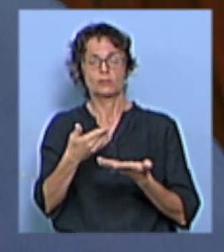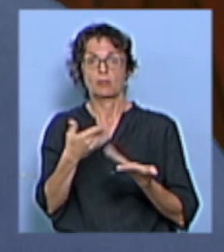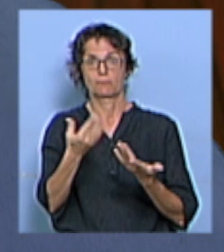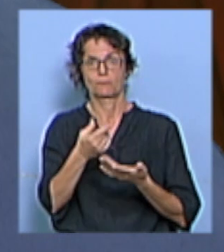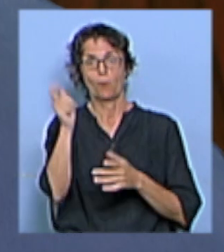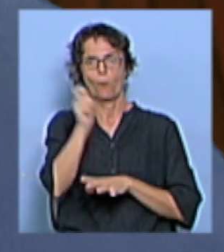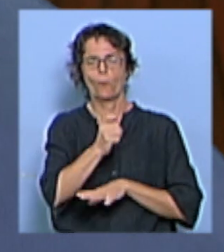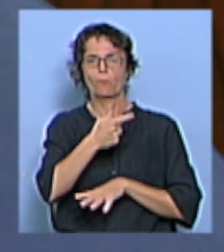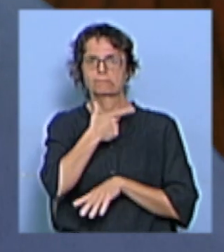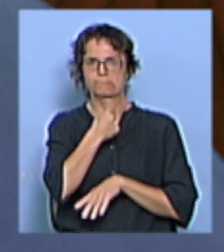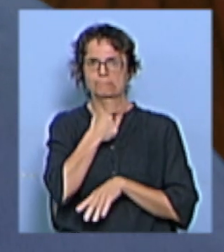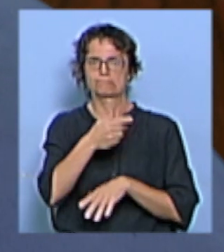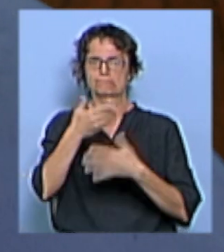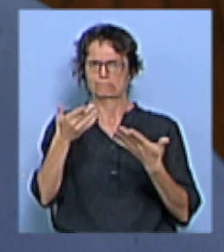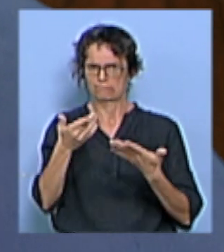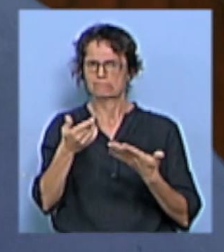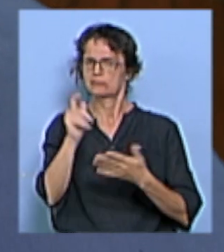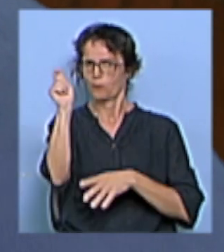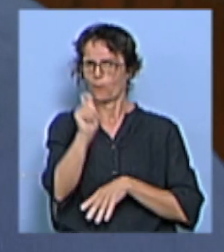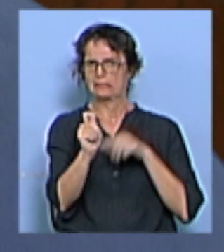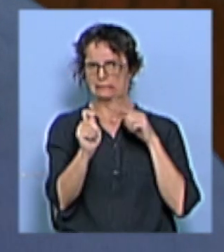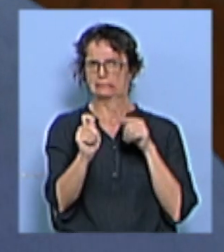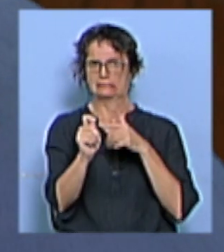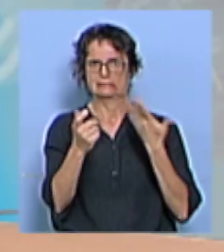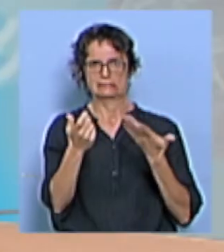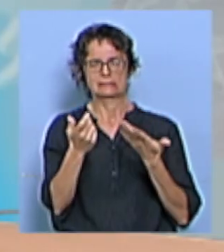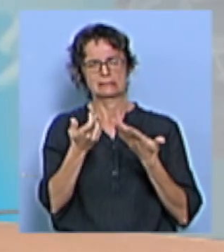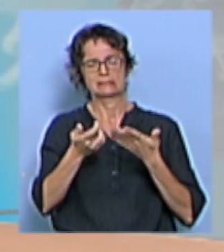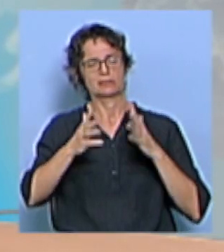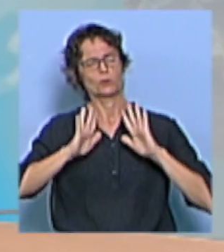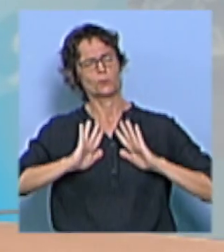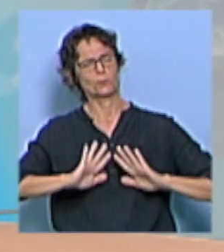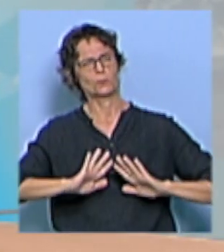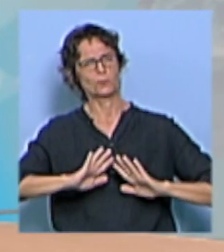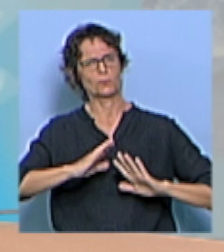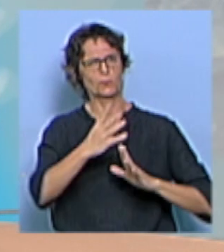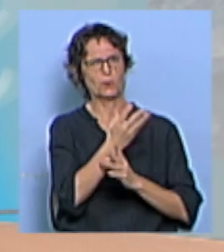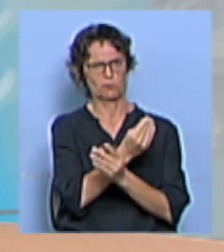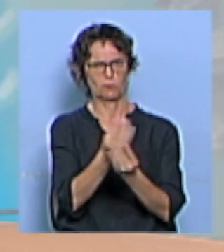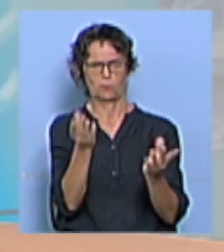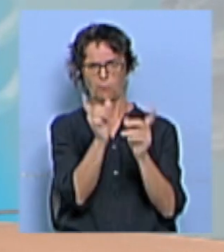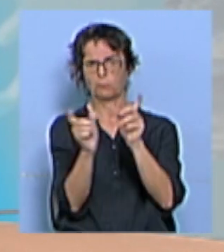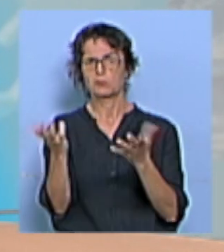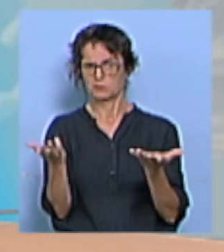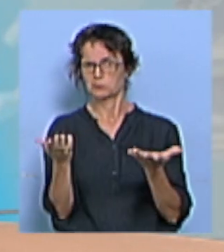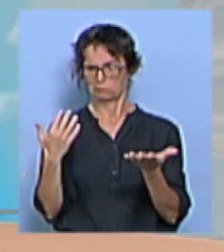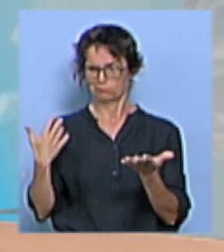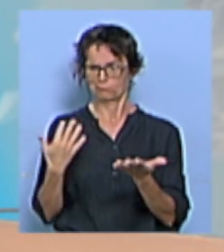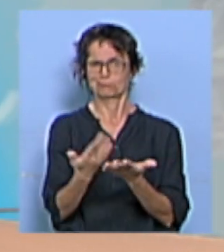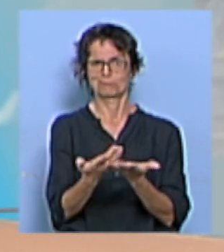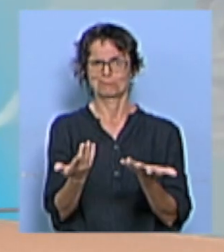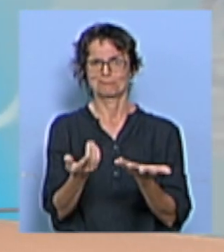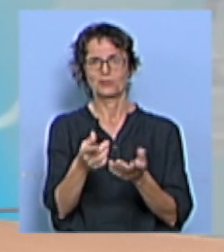como tal, é um mês tradicionalmente reservado ao descanso para muita gente. Pois. Muitos, por estes dias, encontram-se de